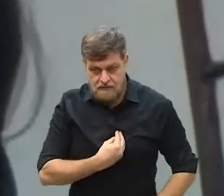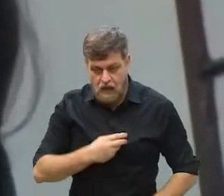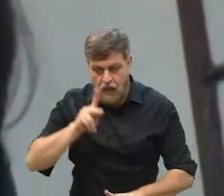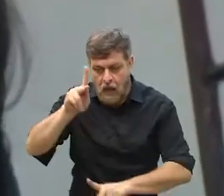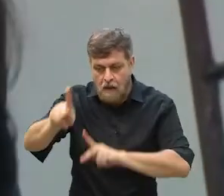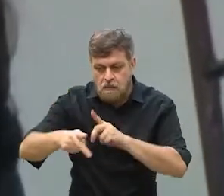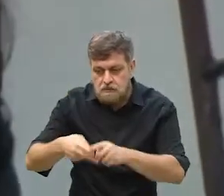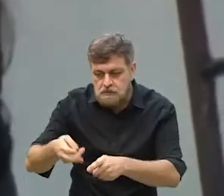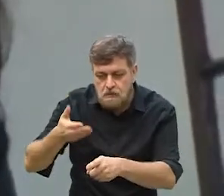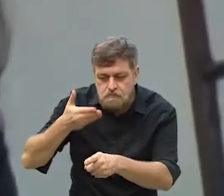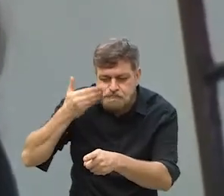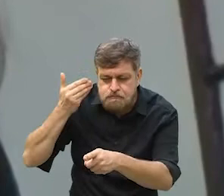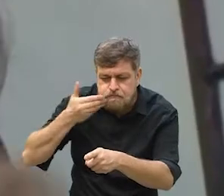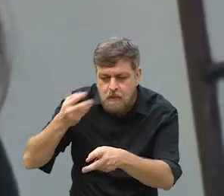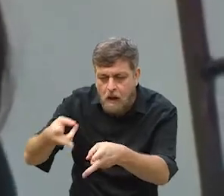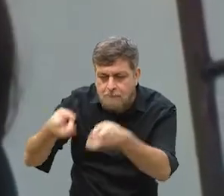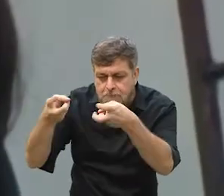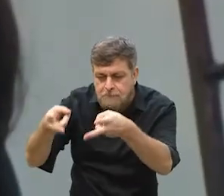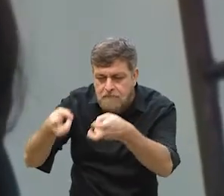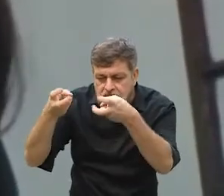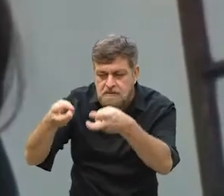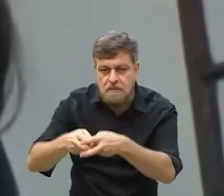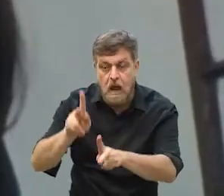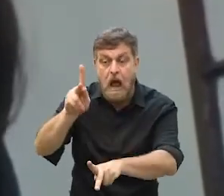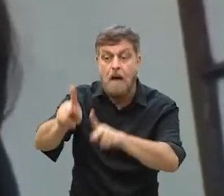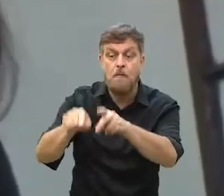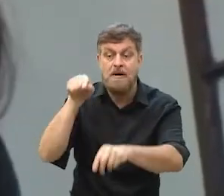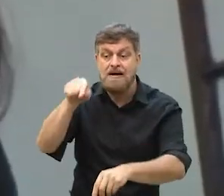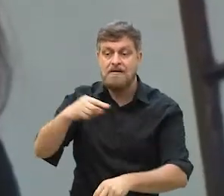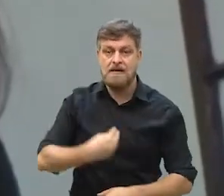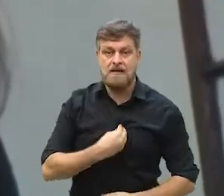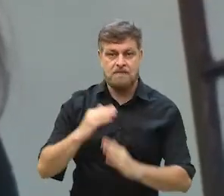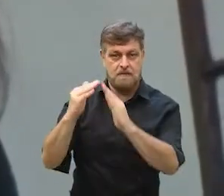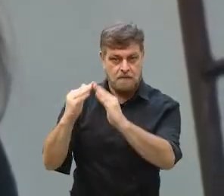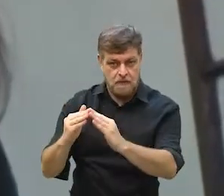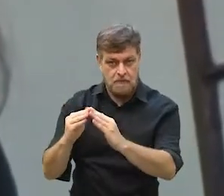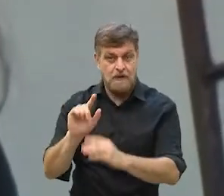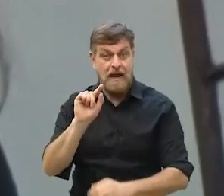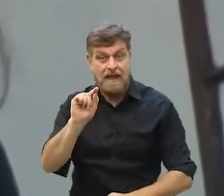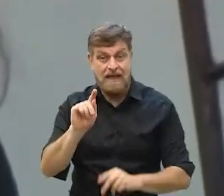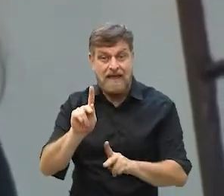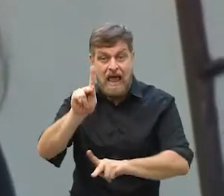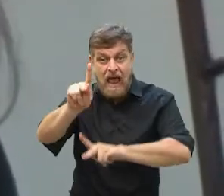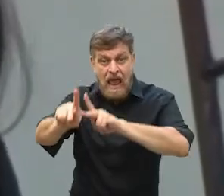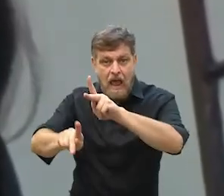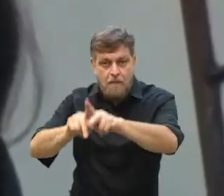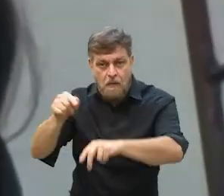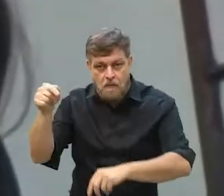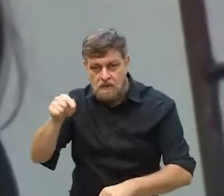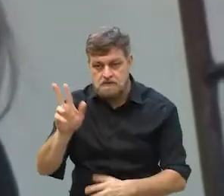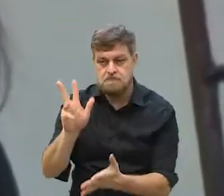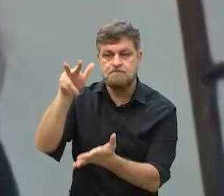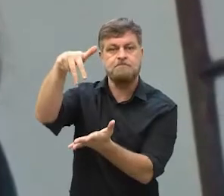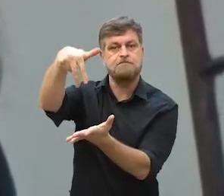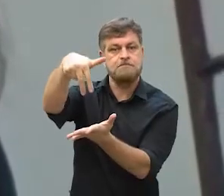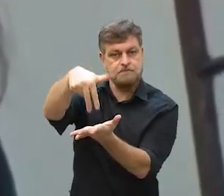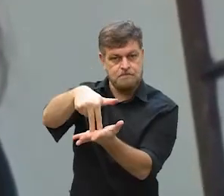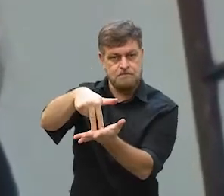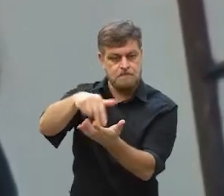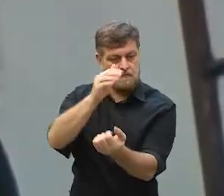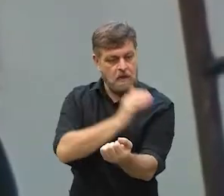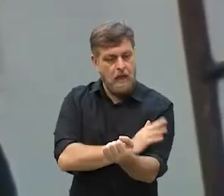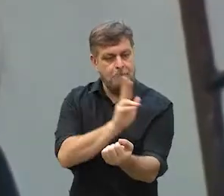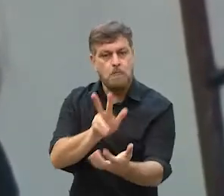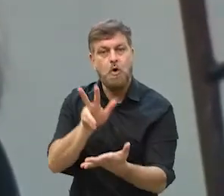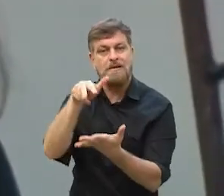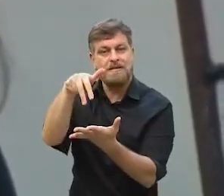por sua população. E esta população é uma população sujeito do seu lugar, ou